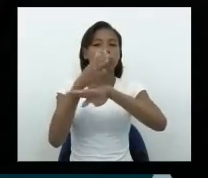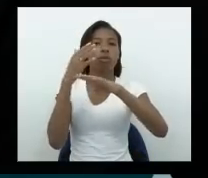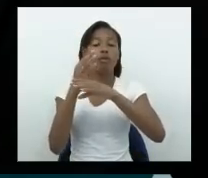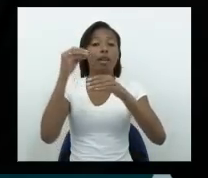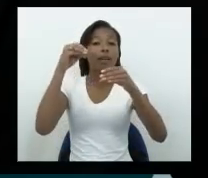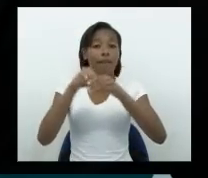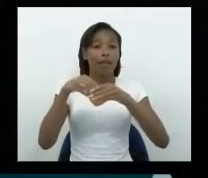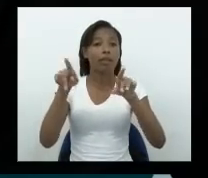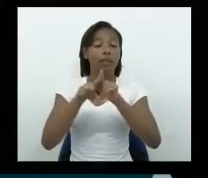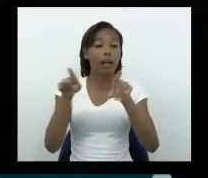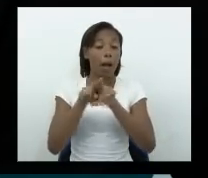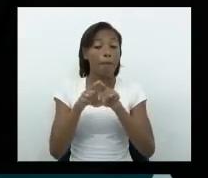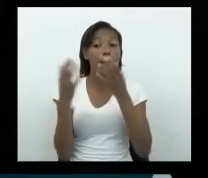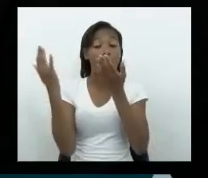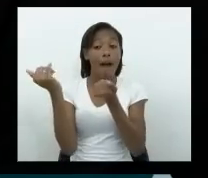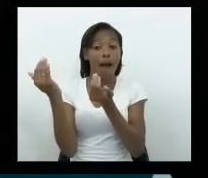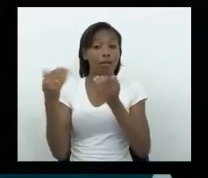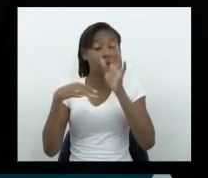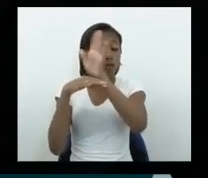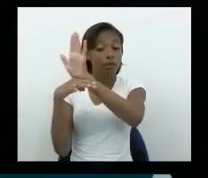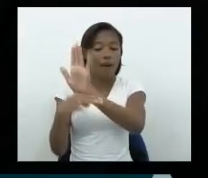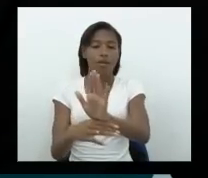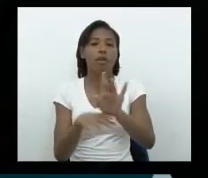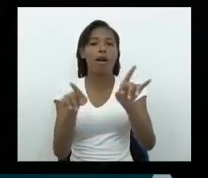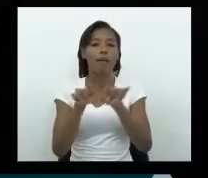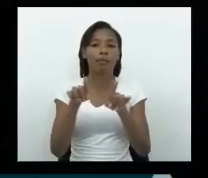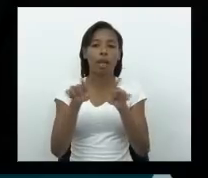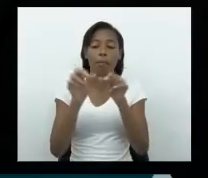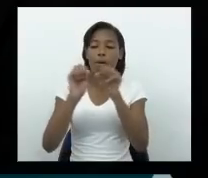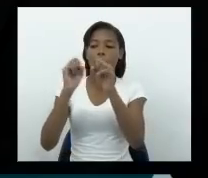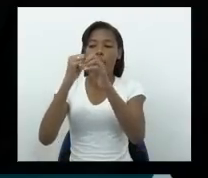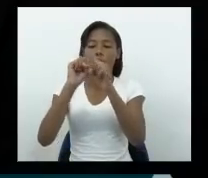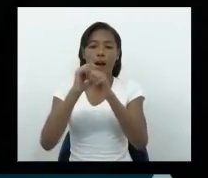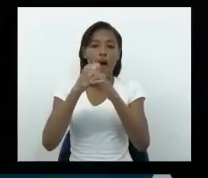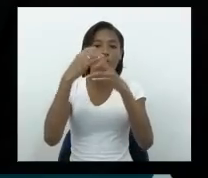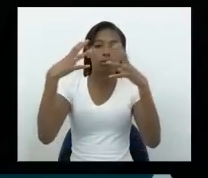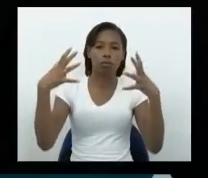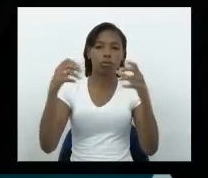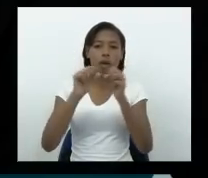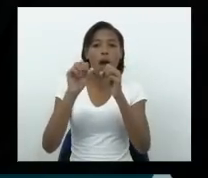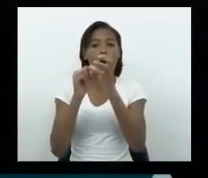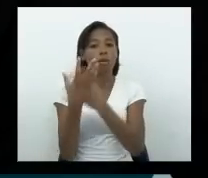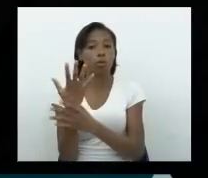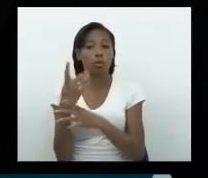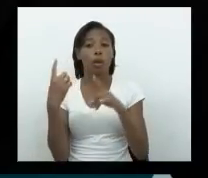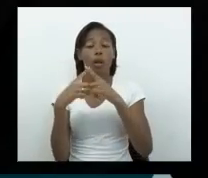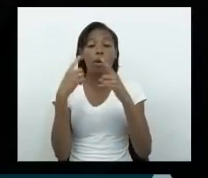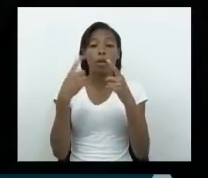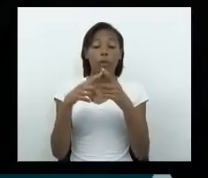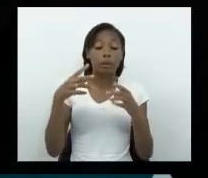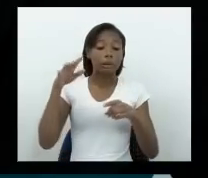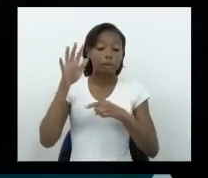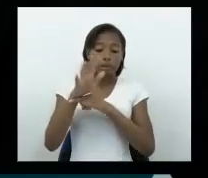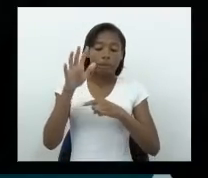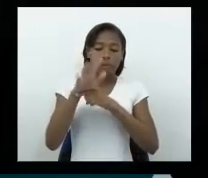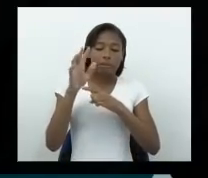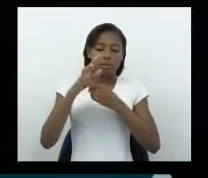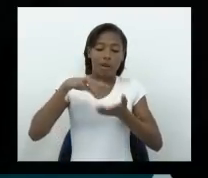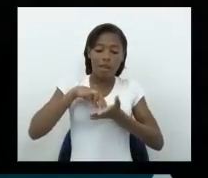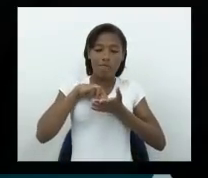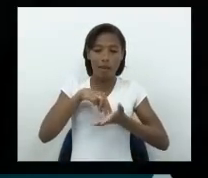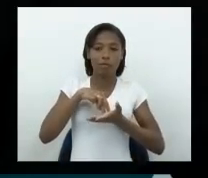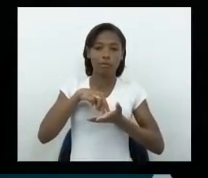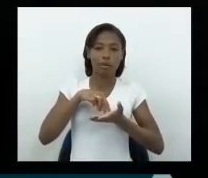parte do PSOL, ajudar a construir o PSOL, porque afinal de contas a construção da resistência é uma